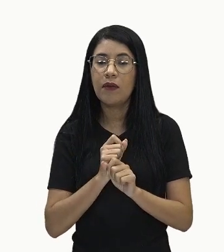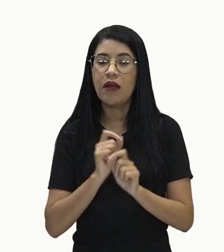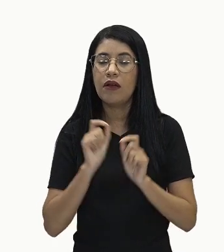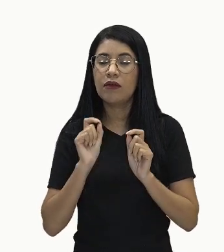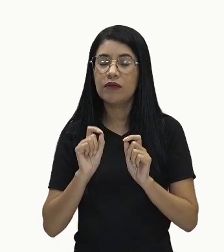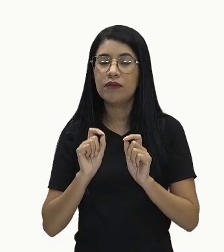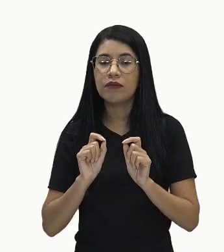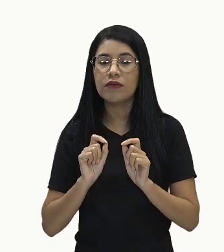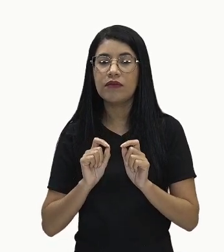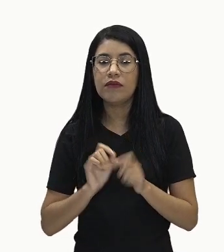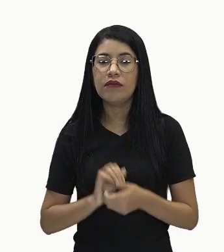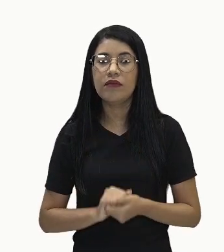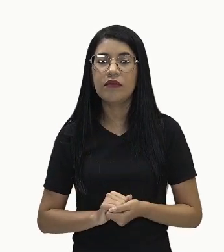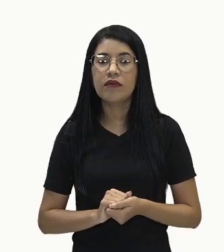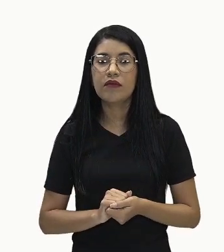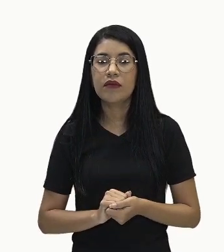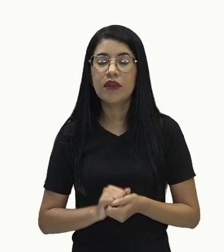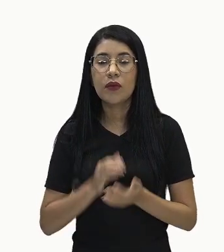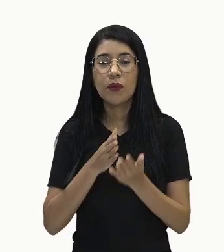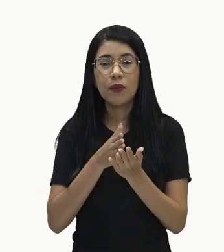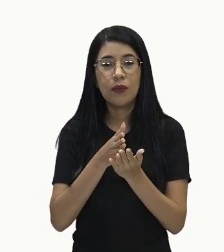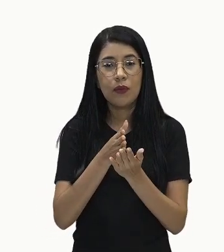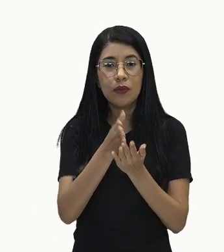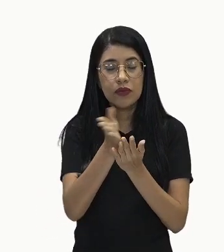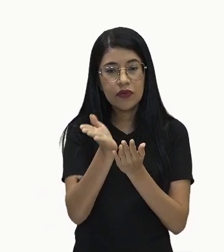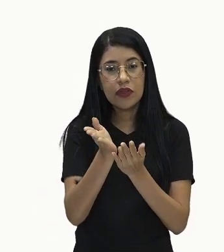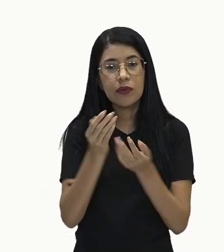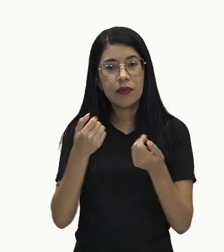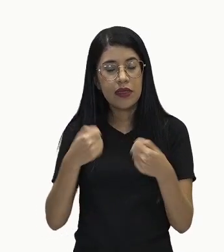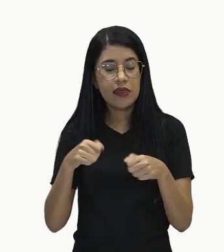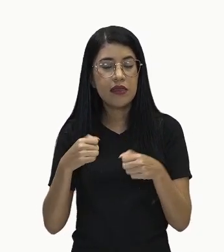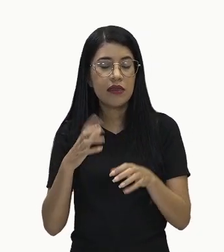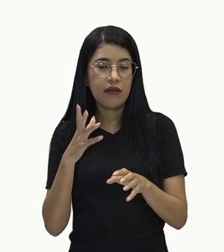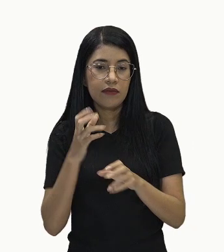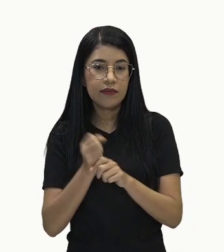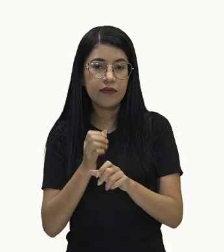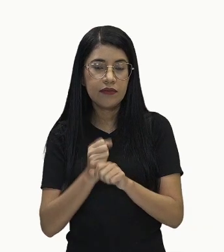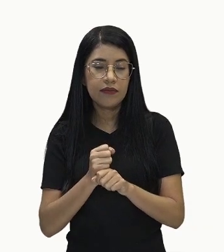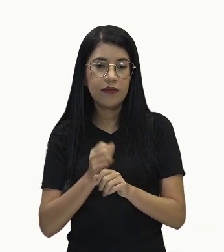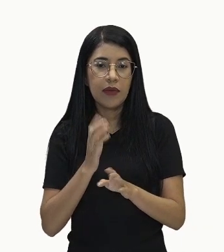regular, significa que ele está pedindo para você calcular o quê?